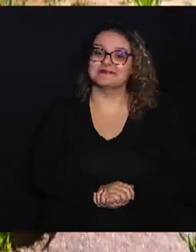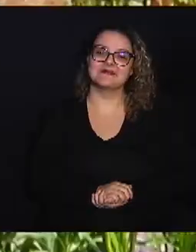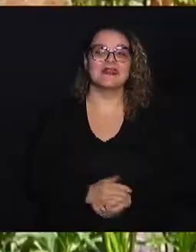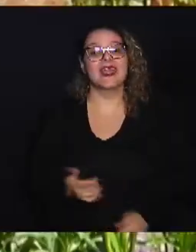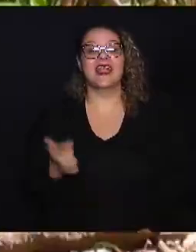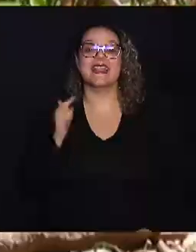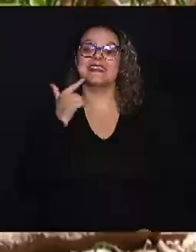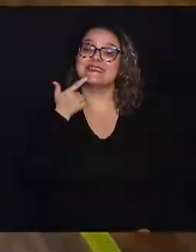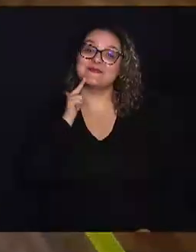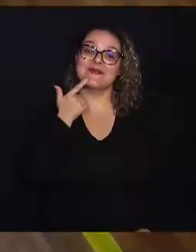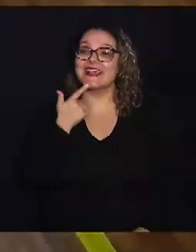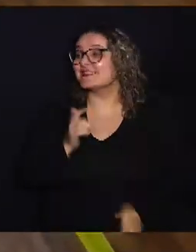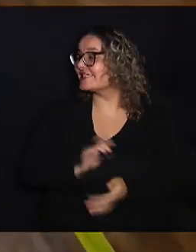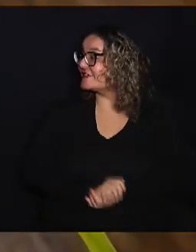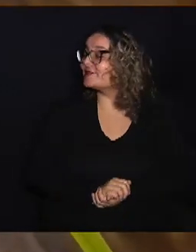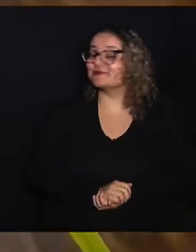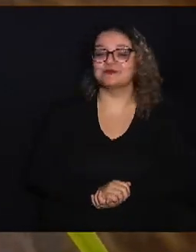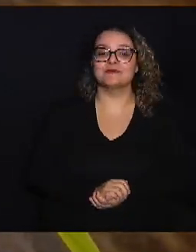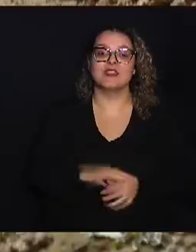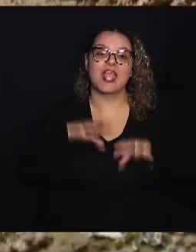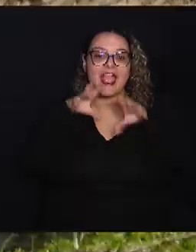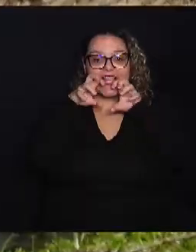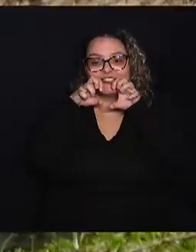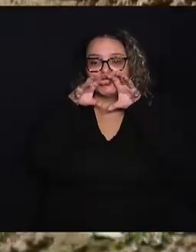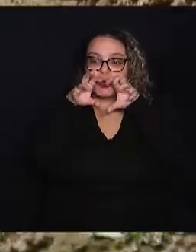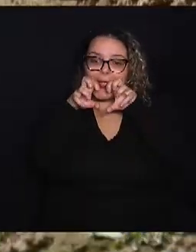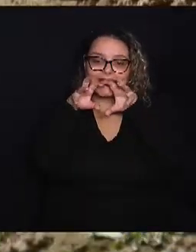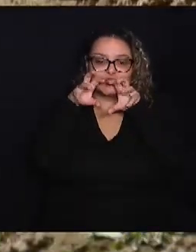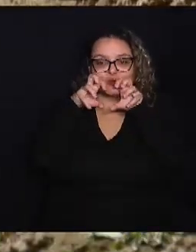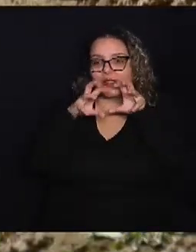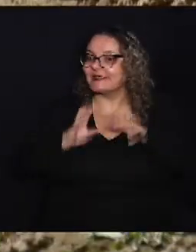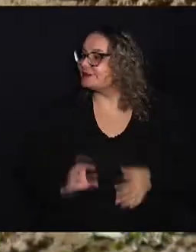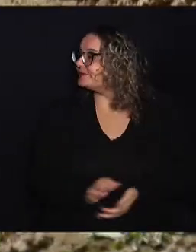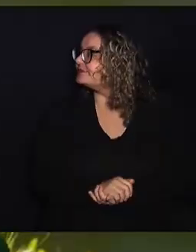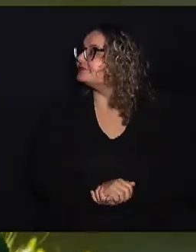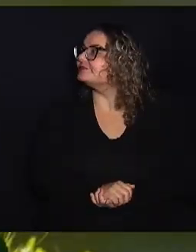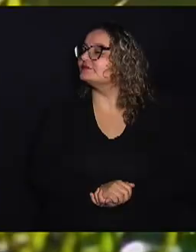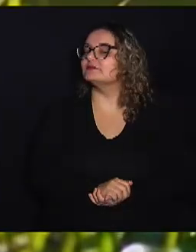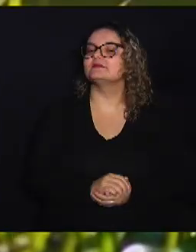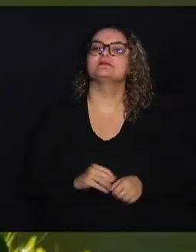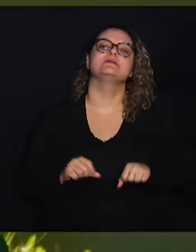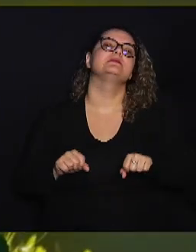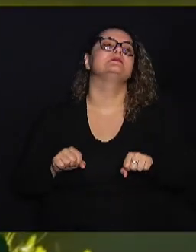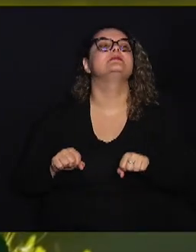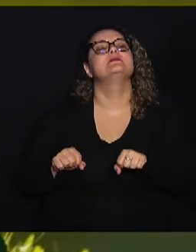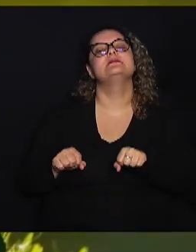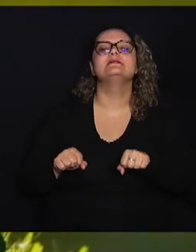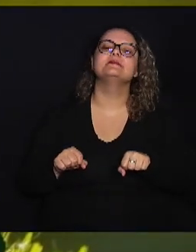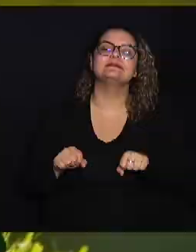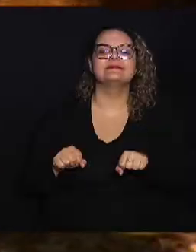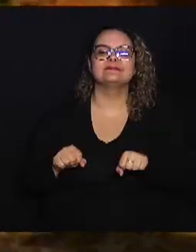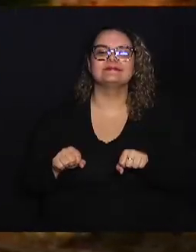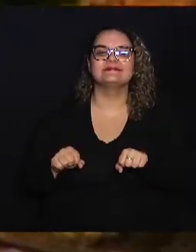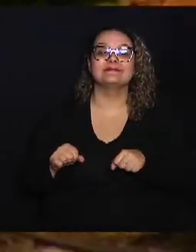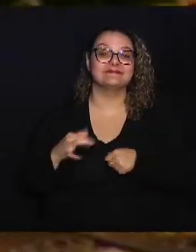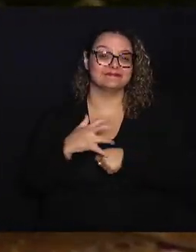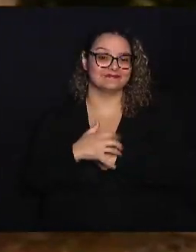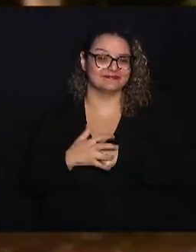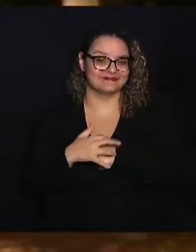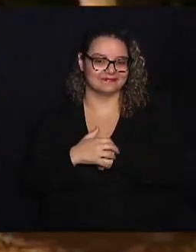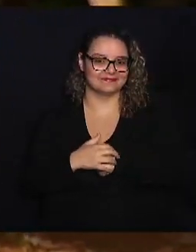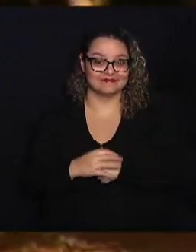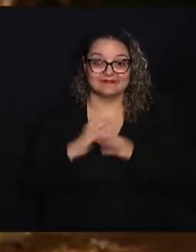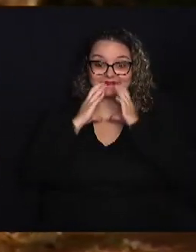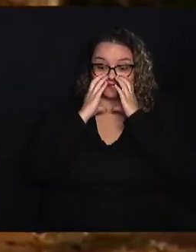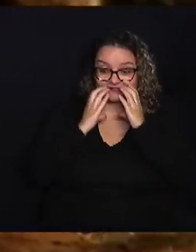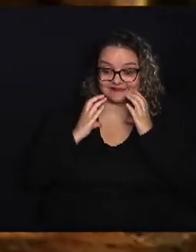Carismática, com dentes salientes e um fenômeno das plataformas digitais, a capivara